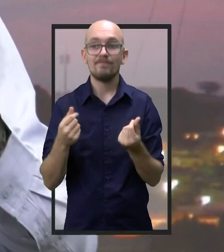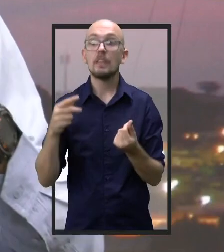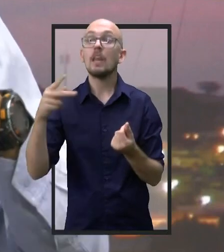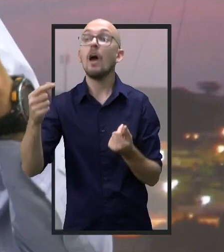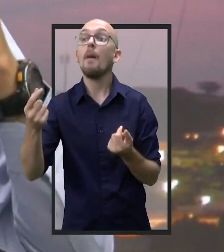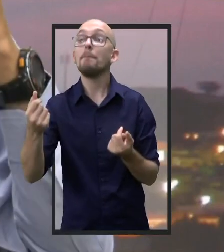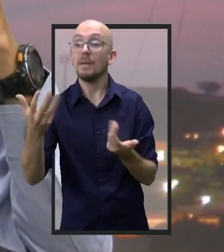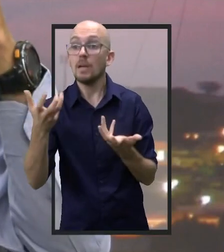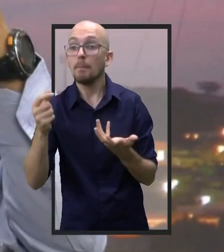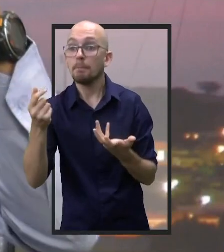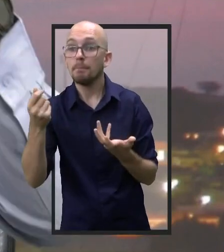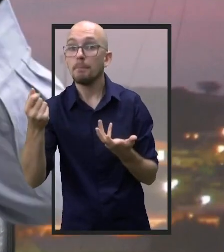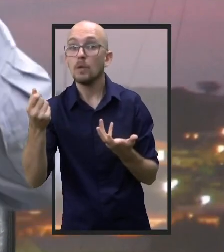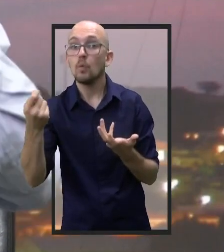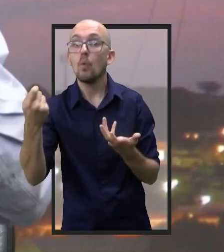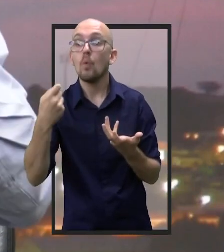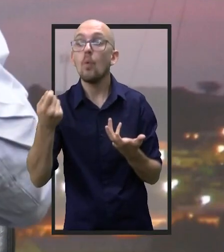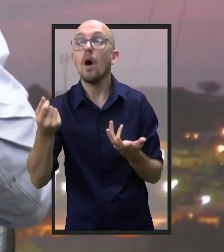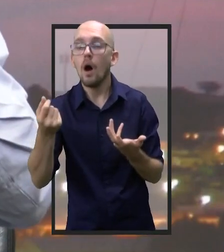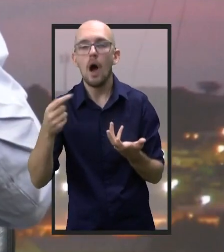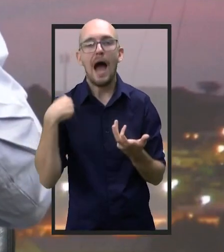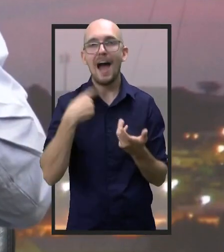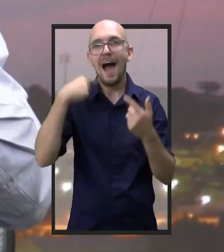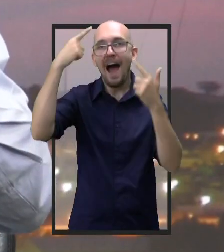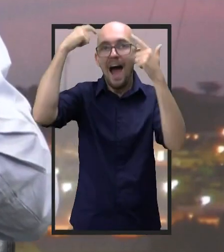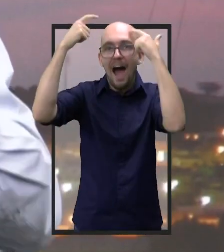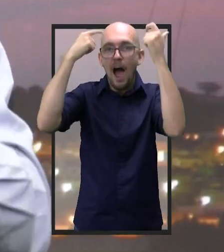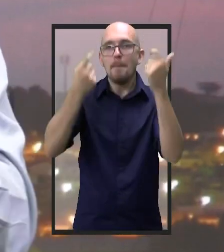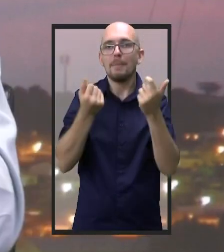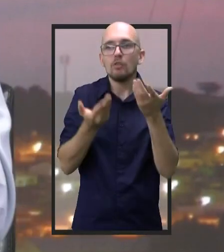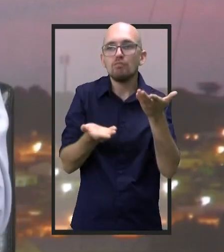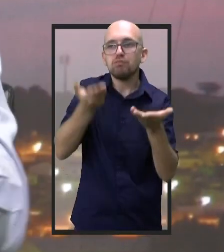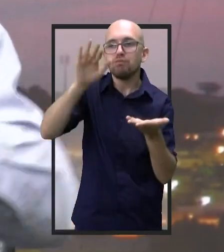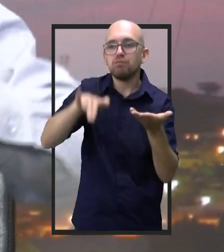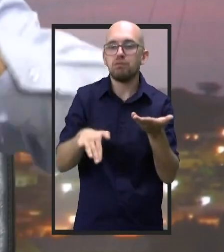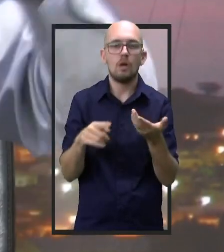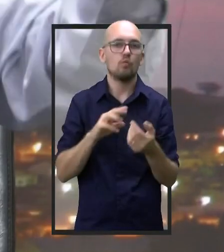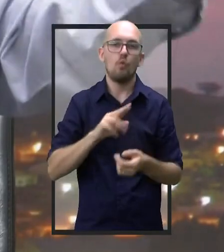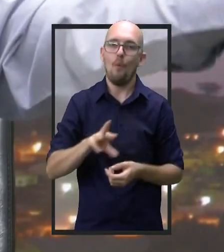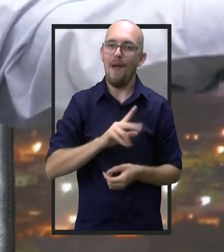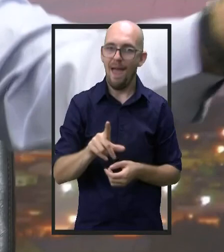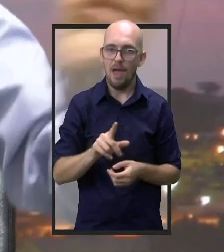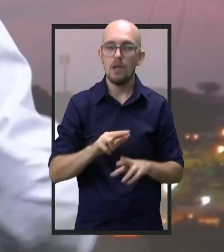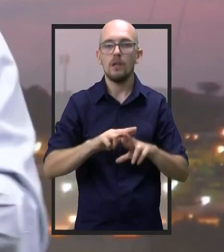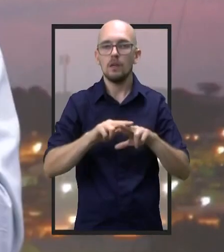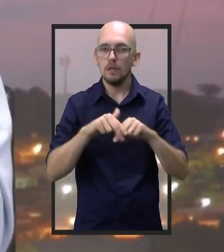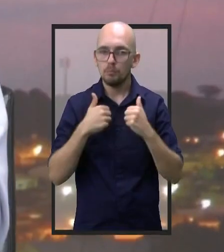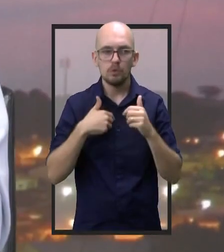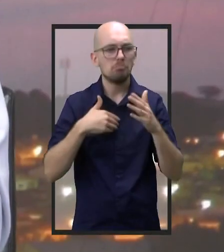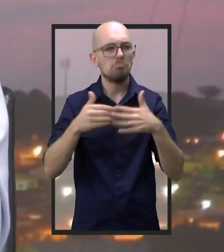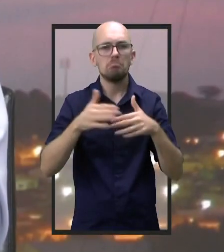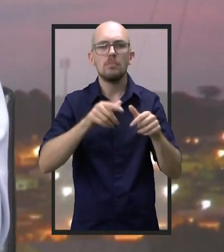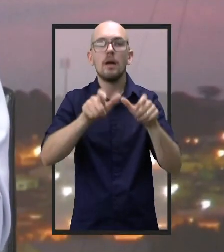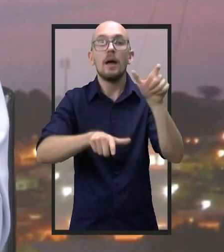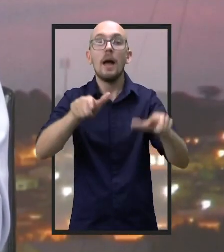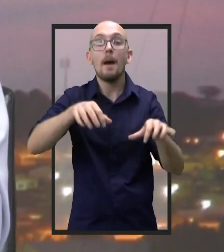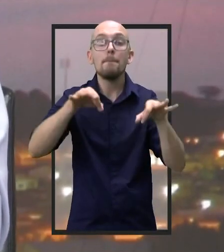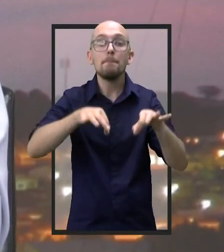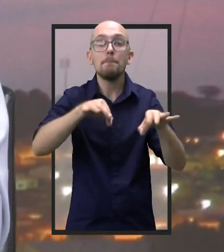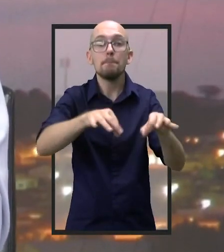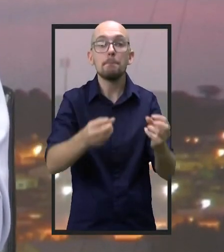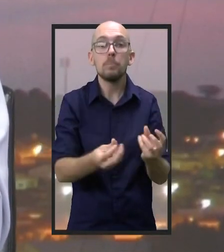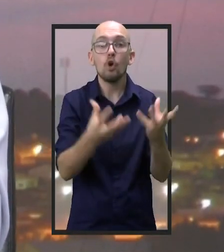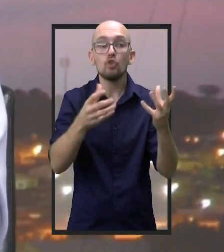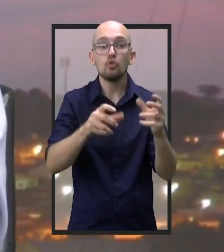não somos capazes de gerar o nosso preço. Por isso que eu tenho que levar o nosso produtor, onde quer que ele esteja, o que